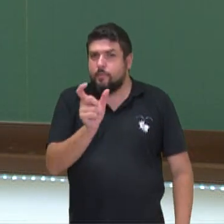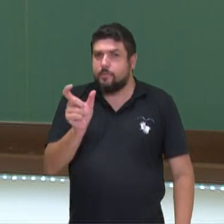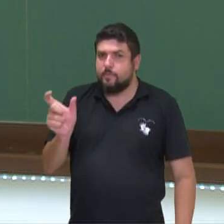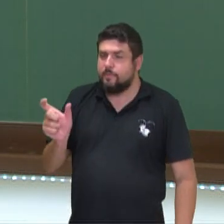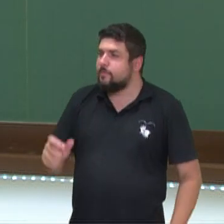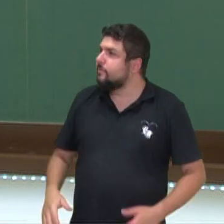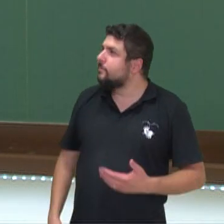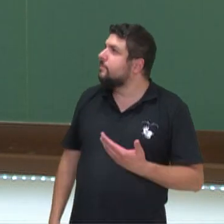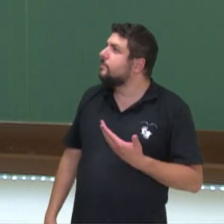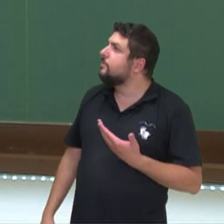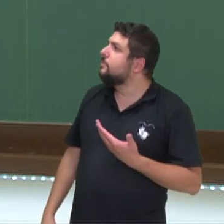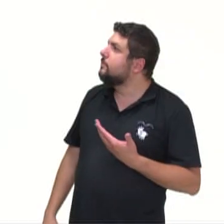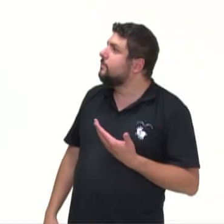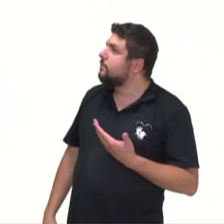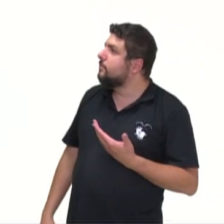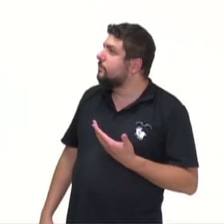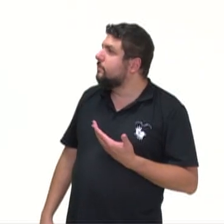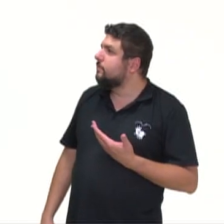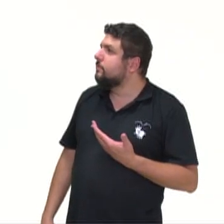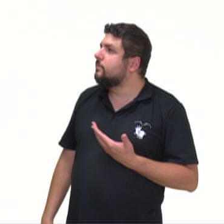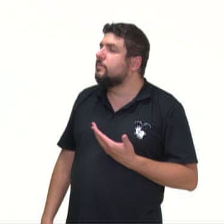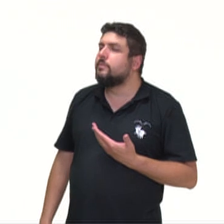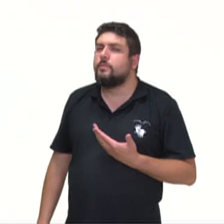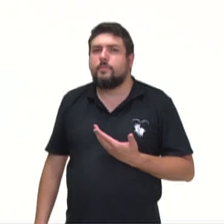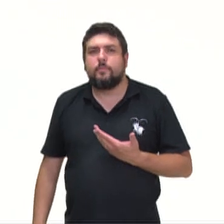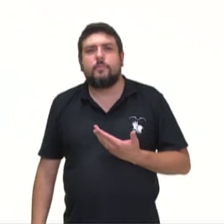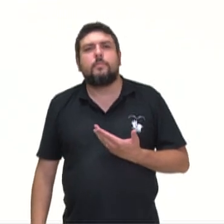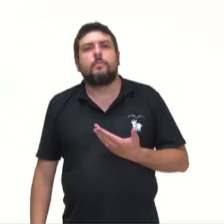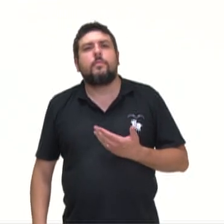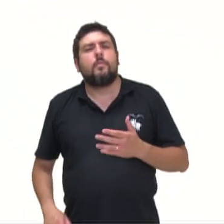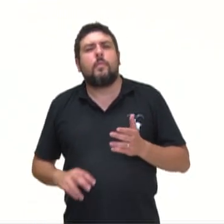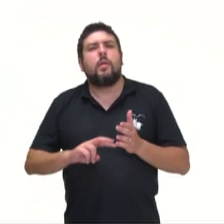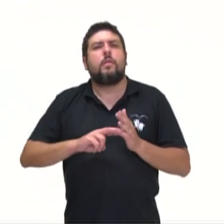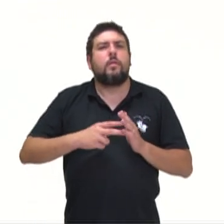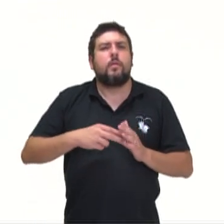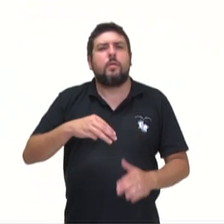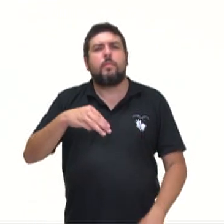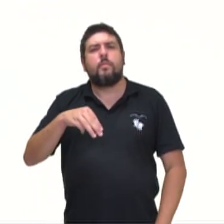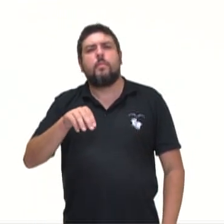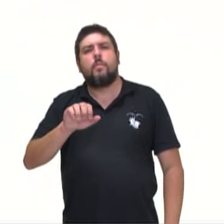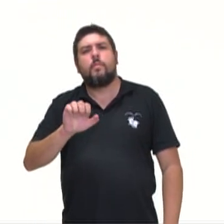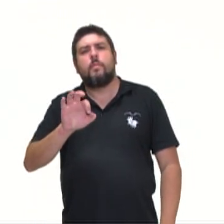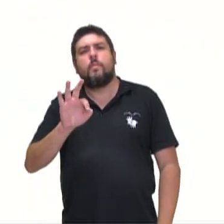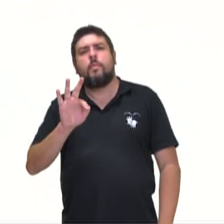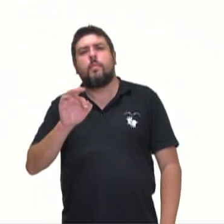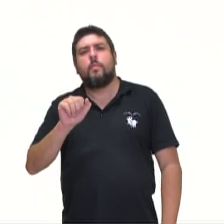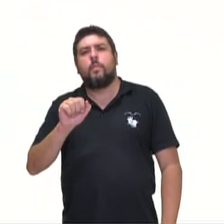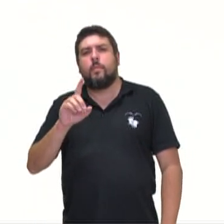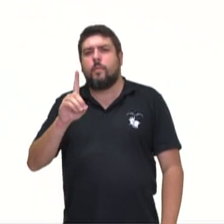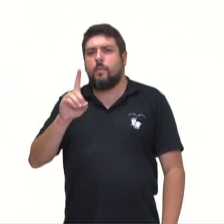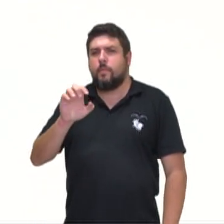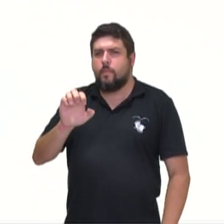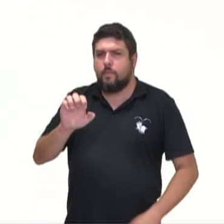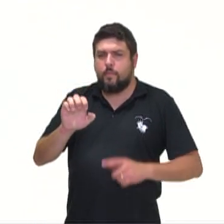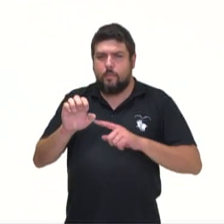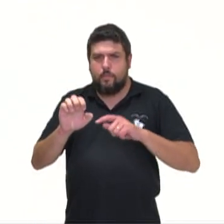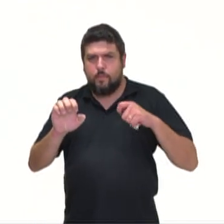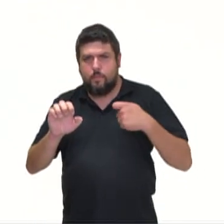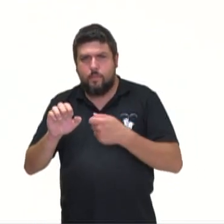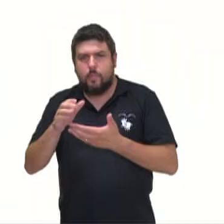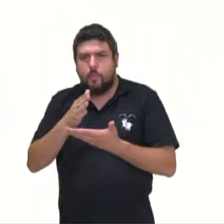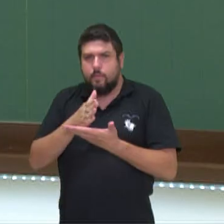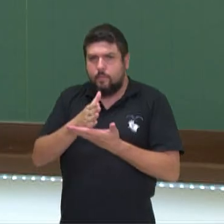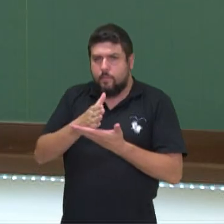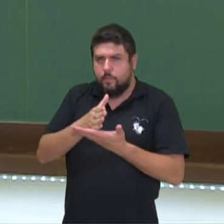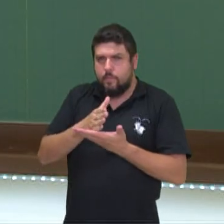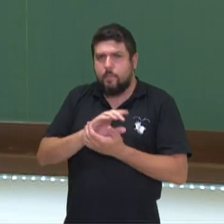parte, quarta parte, ok? O que significa metade? Metade de uma quantidade, metade